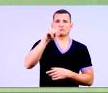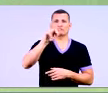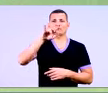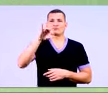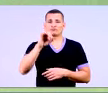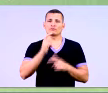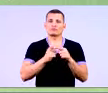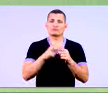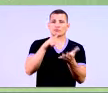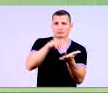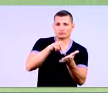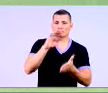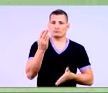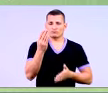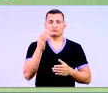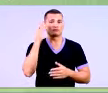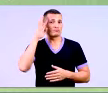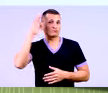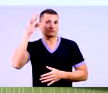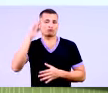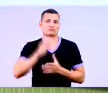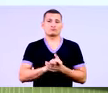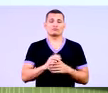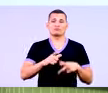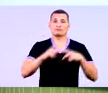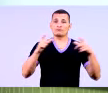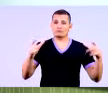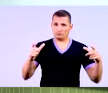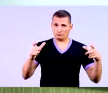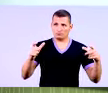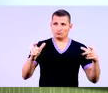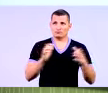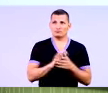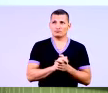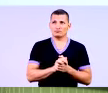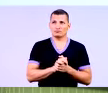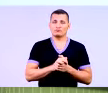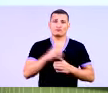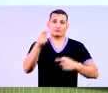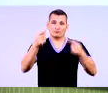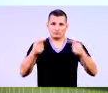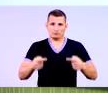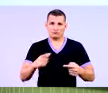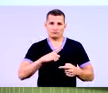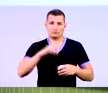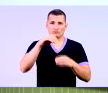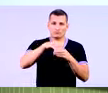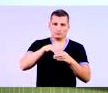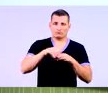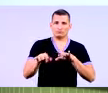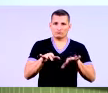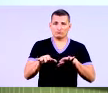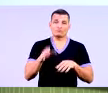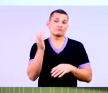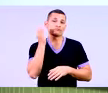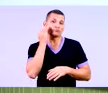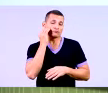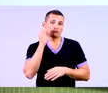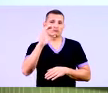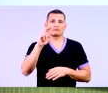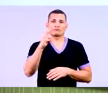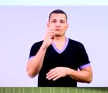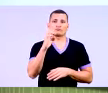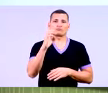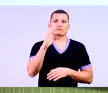verdadeiro e falso imagine o seguinte a maioria das questões que eu tenho dentro da programação eu faço checagem olha